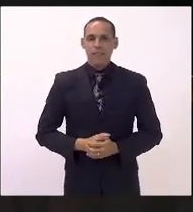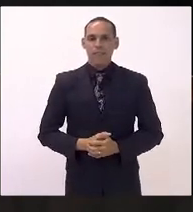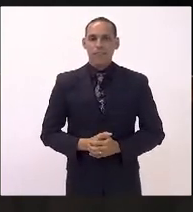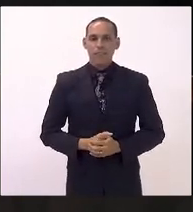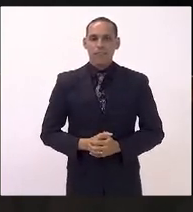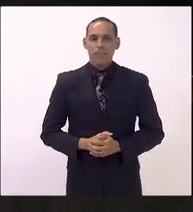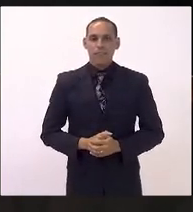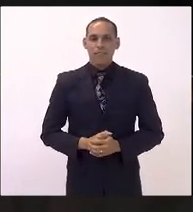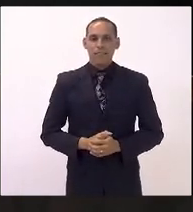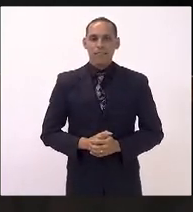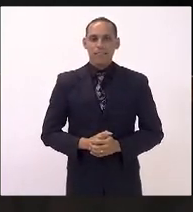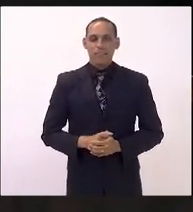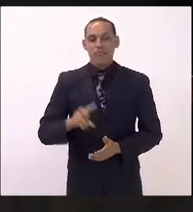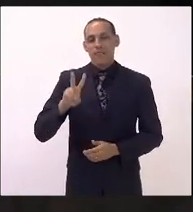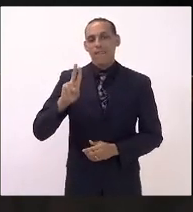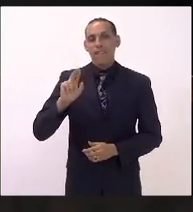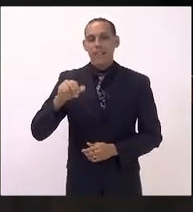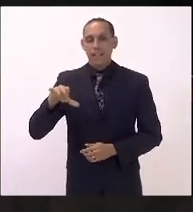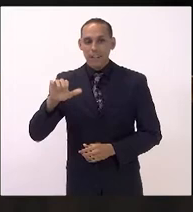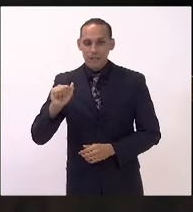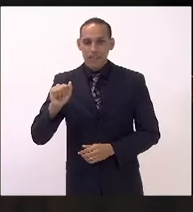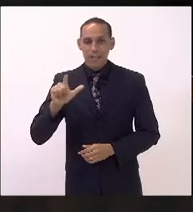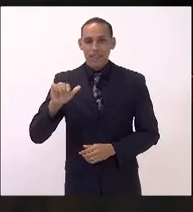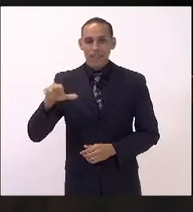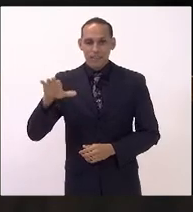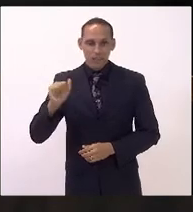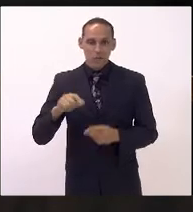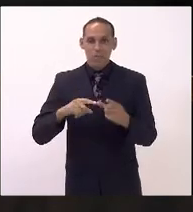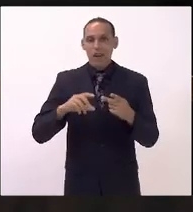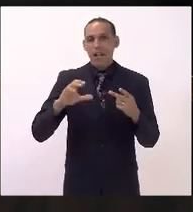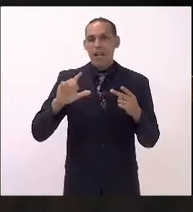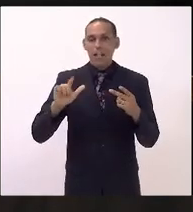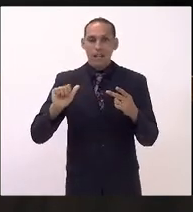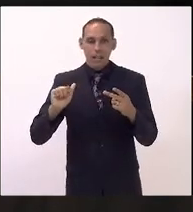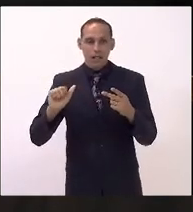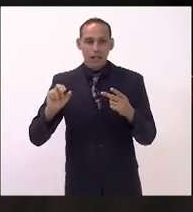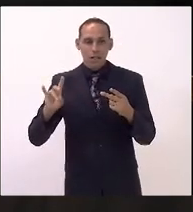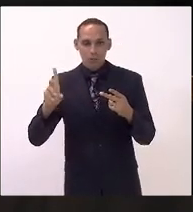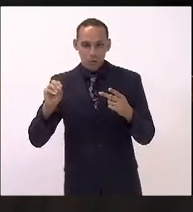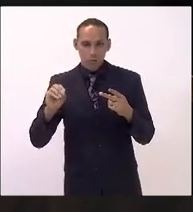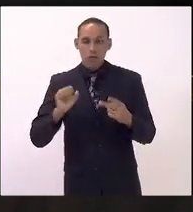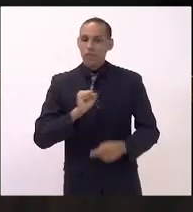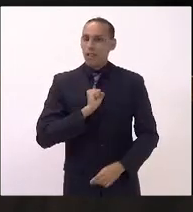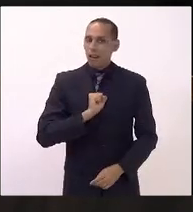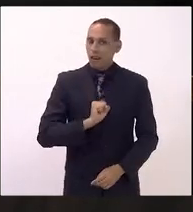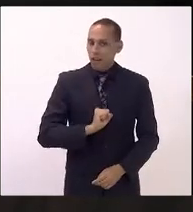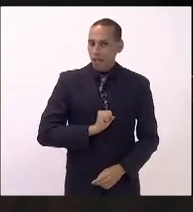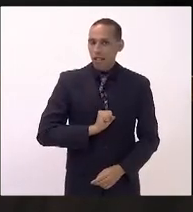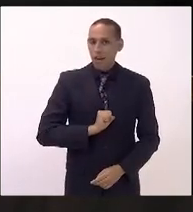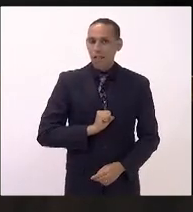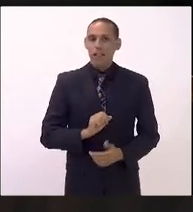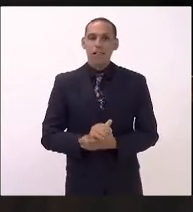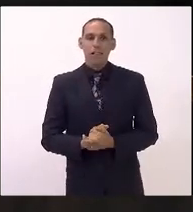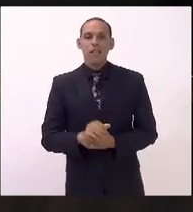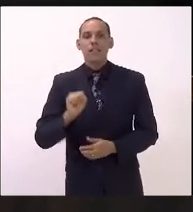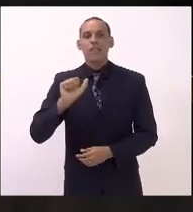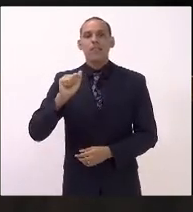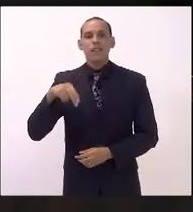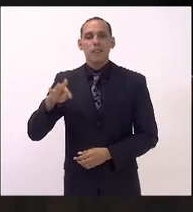Oi. Vânia Lima, Cláudio José Miranda, sacerdote, doutrina do Santo